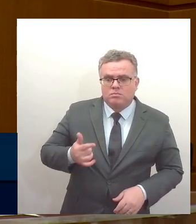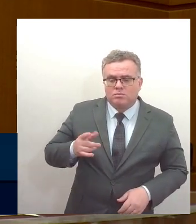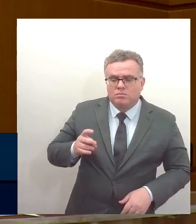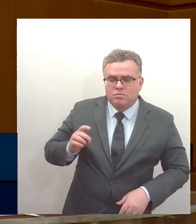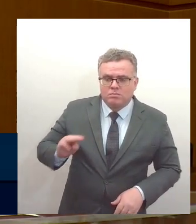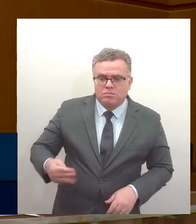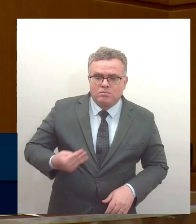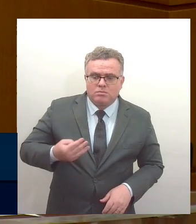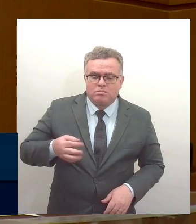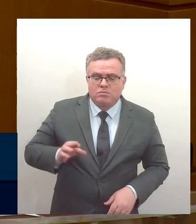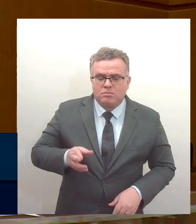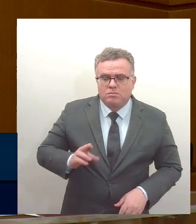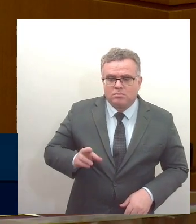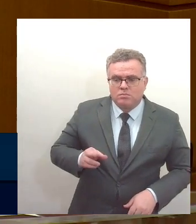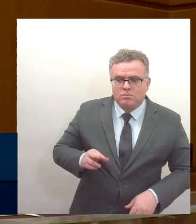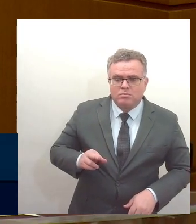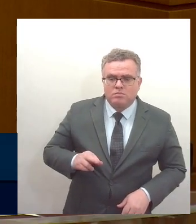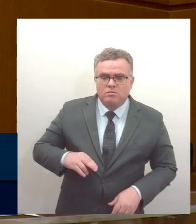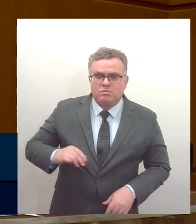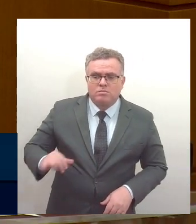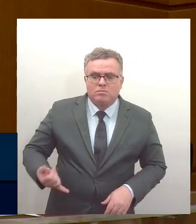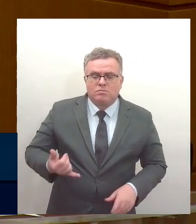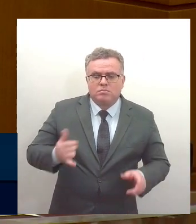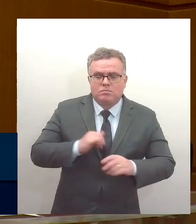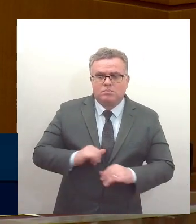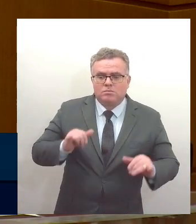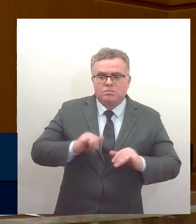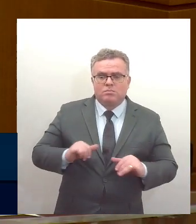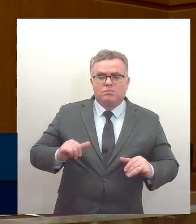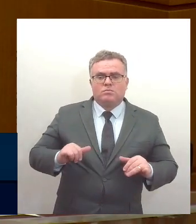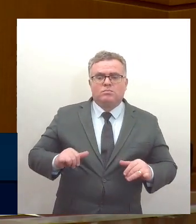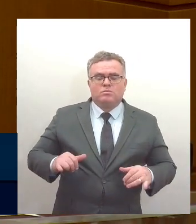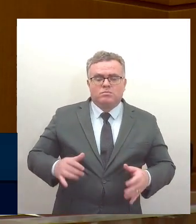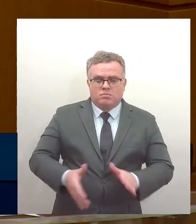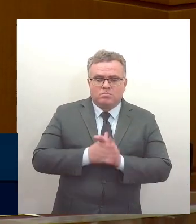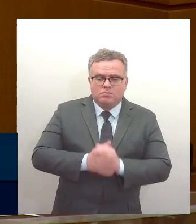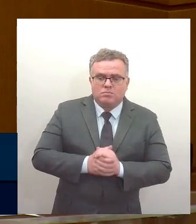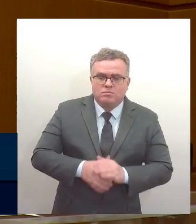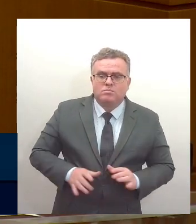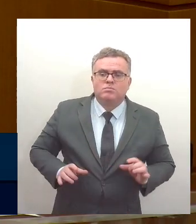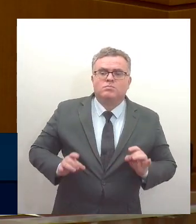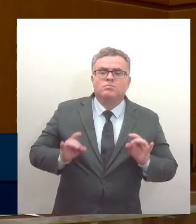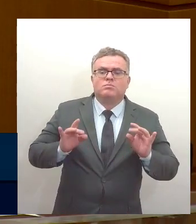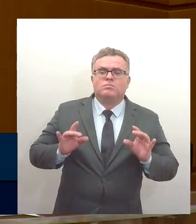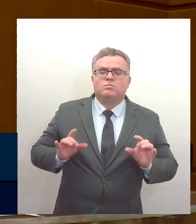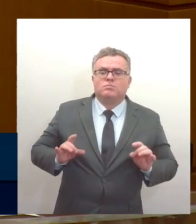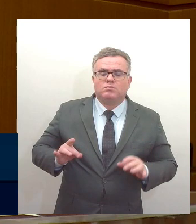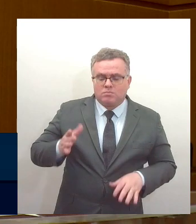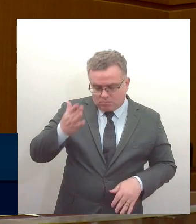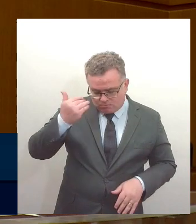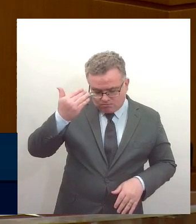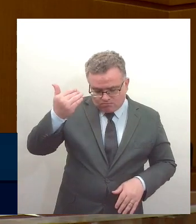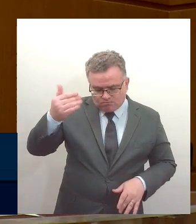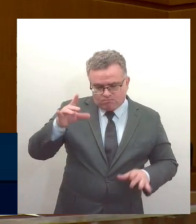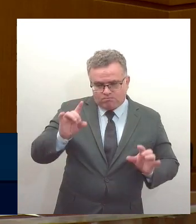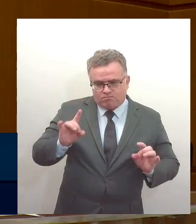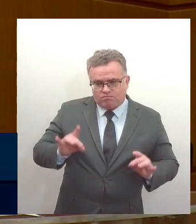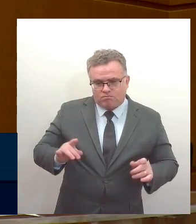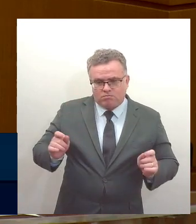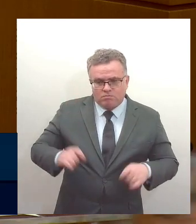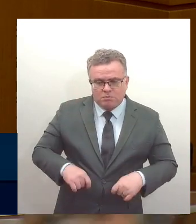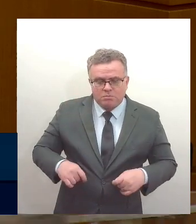registrar aqui meus votos de congratulações pelo grande sucesso do evento deste ano. E me deixa especialmente feliz em saber